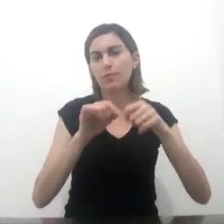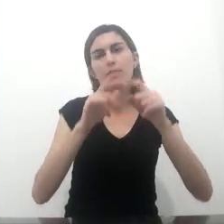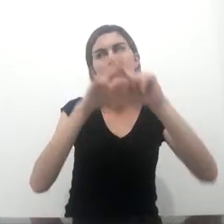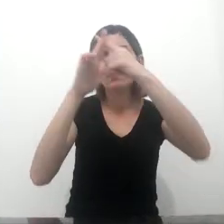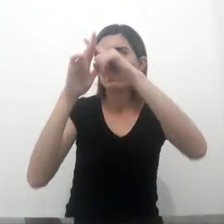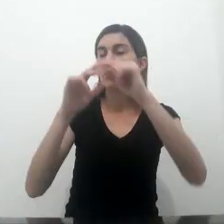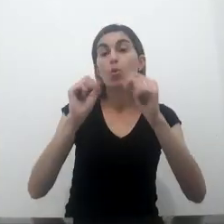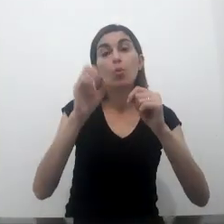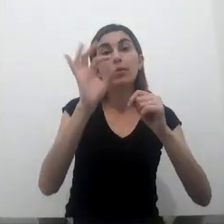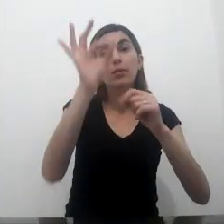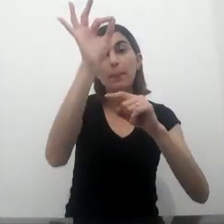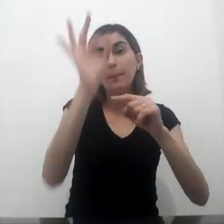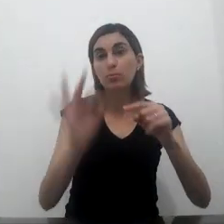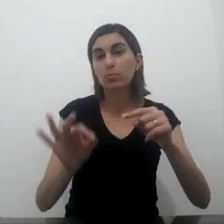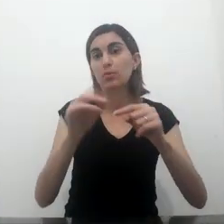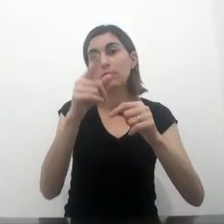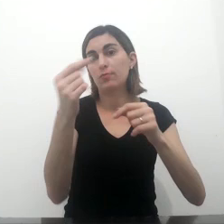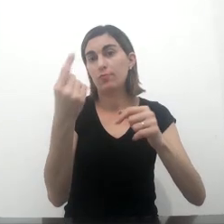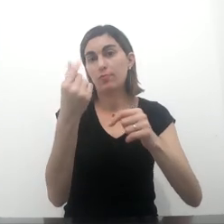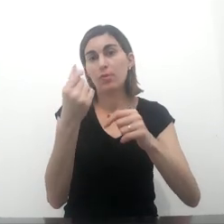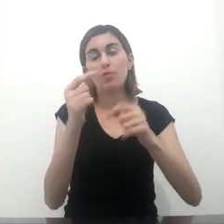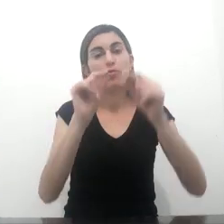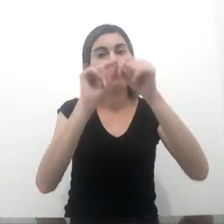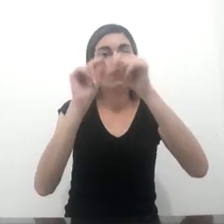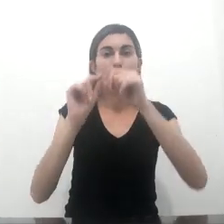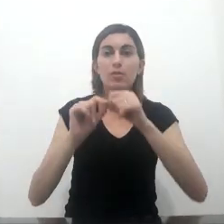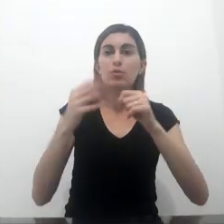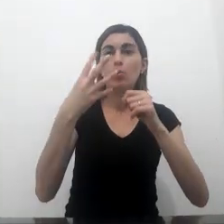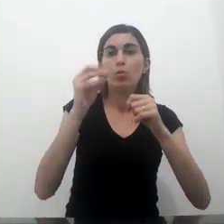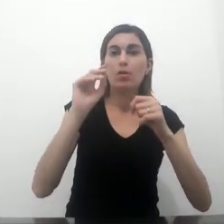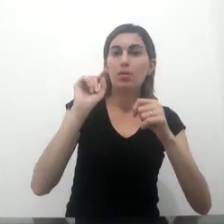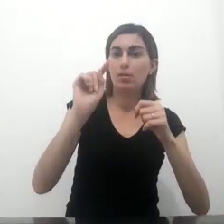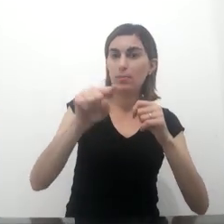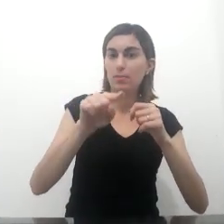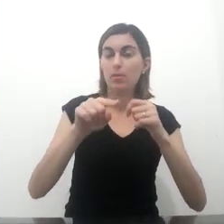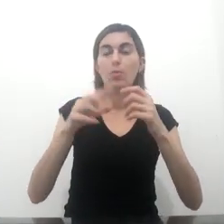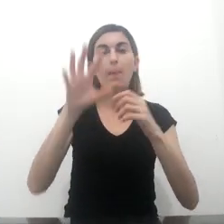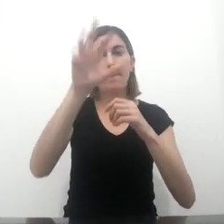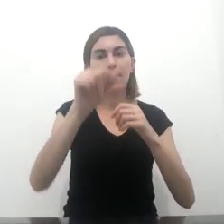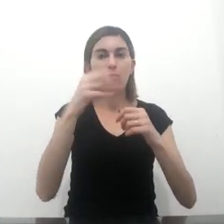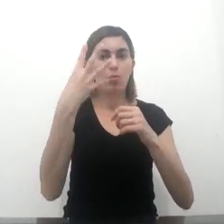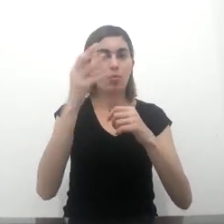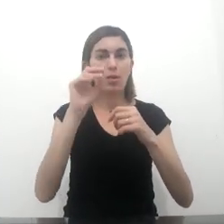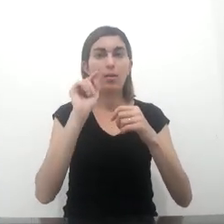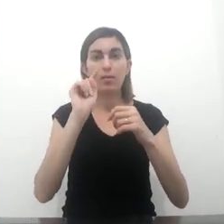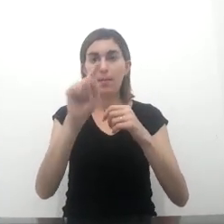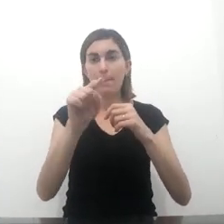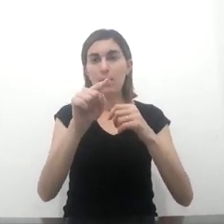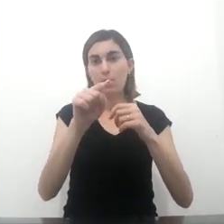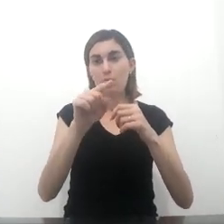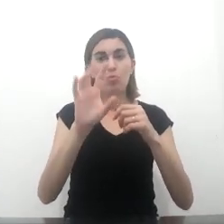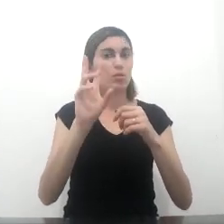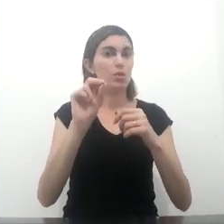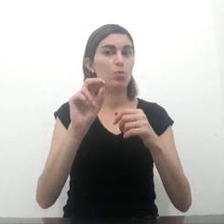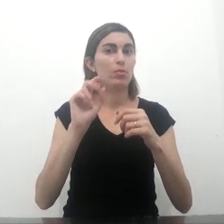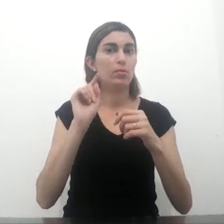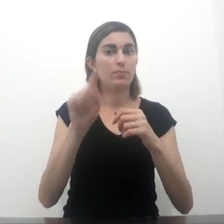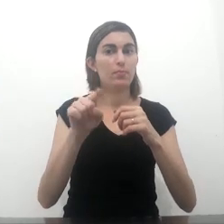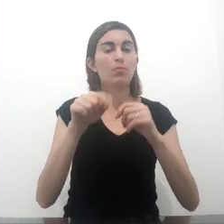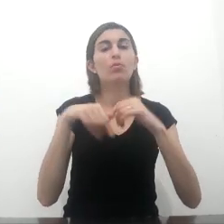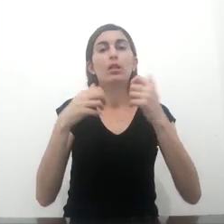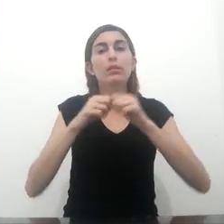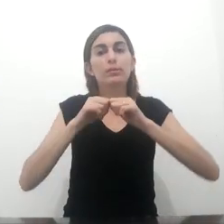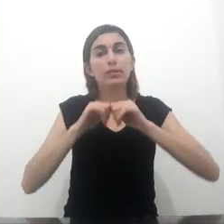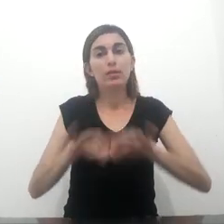fez uma obra com 80% desse valor. Então, ele fez com 40 mil. Então, pegou 40 mil e pegou os 50